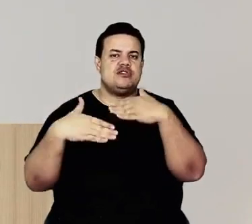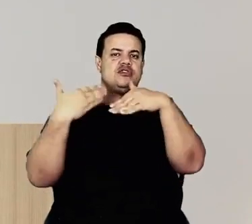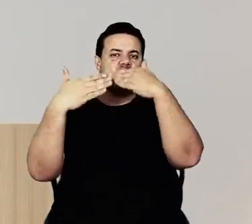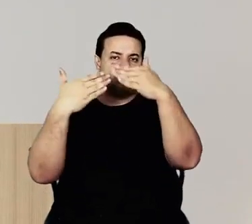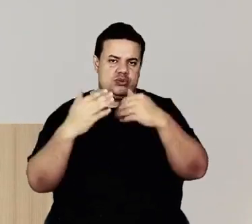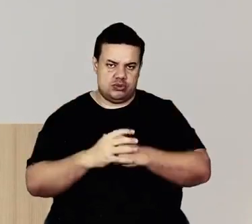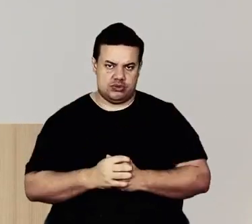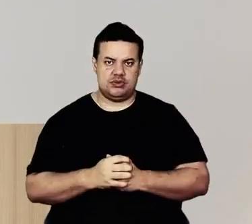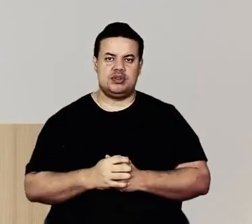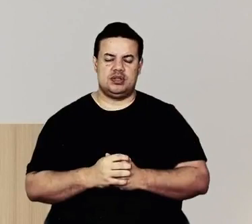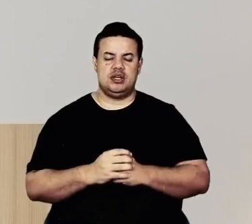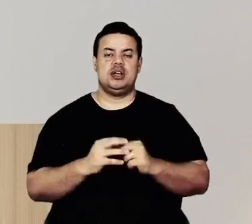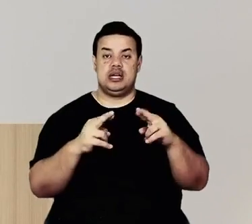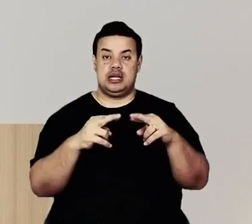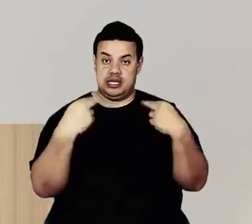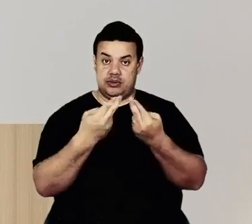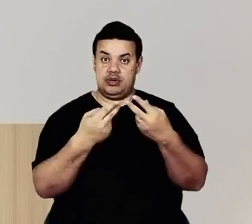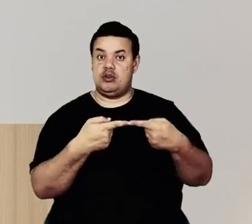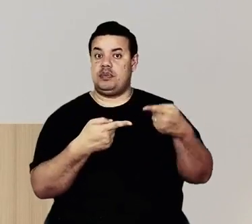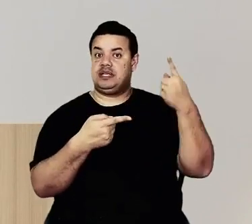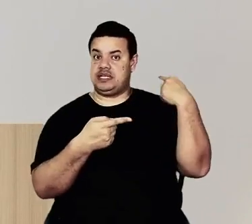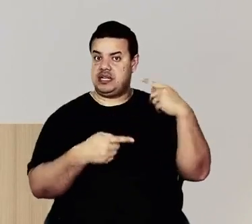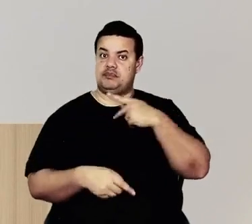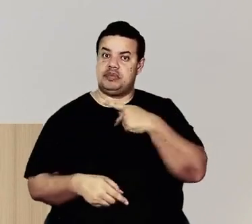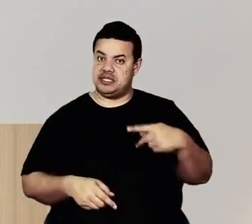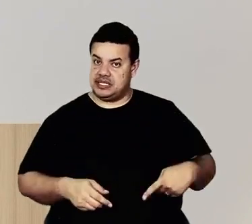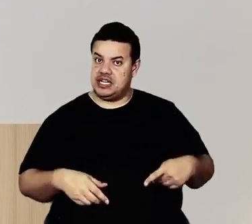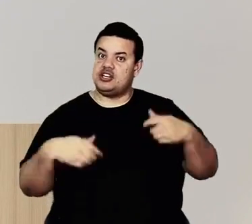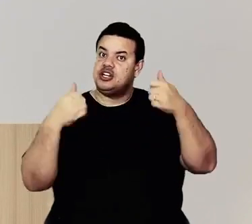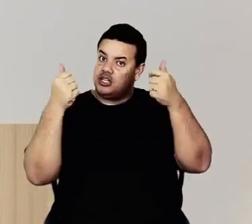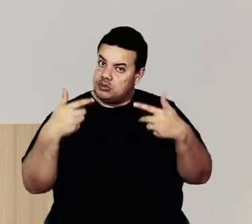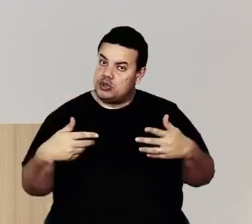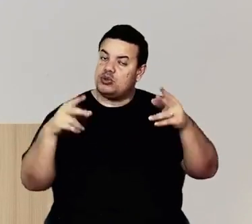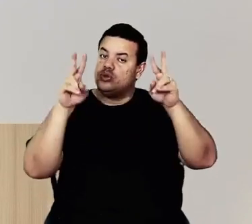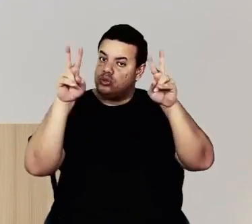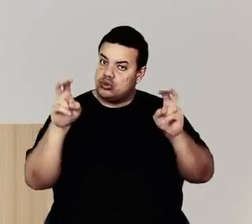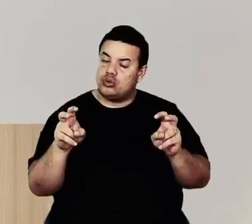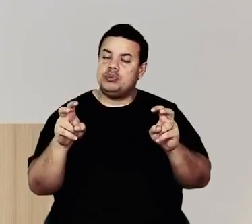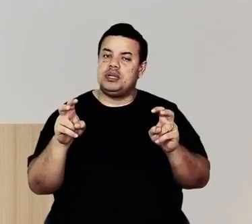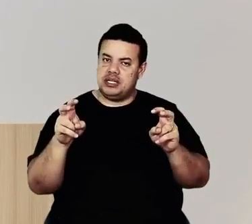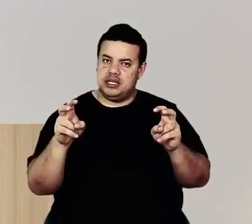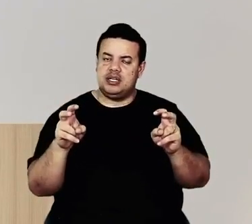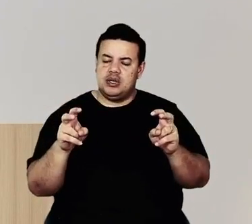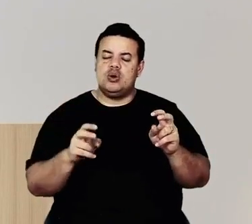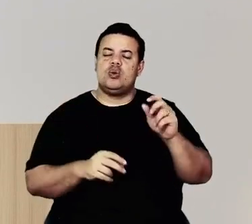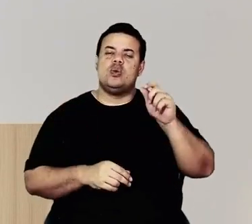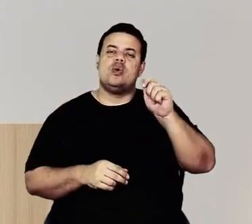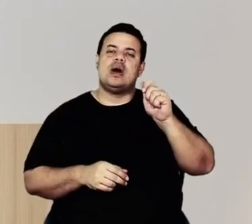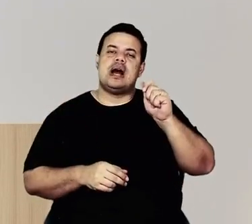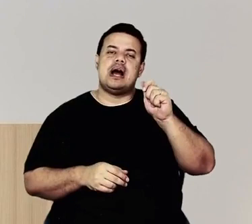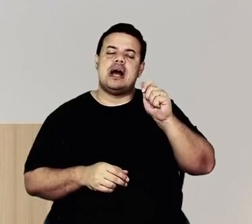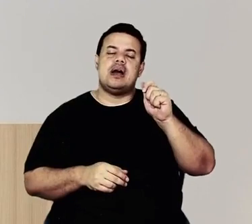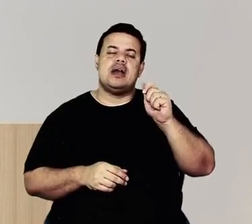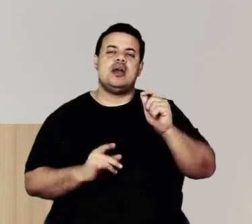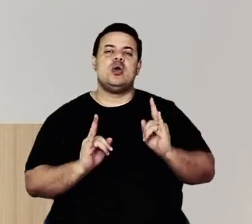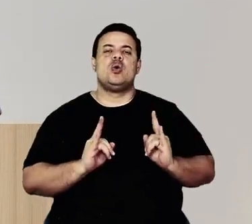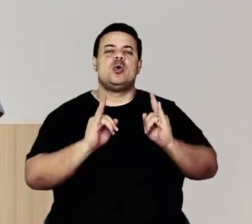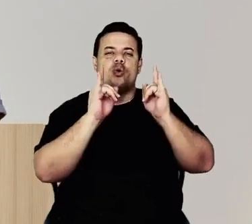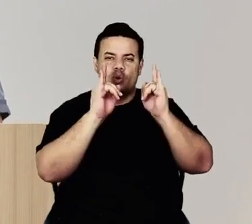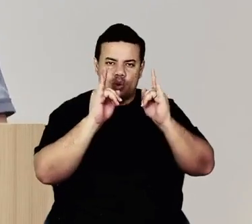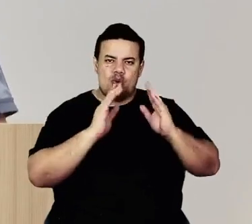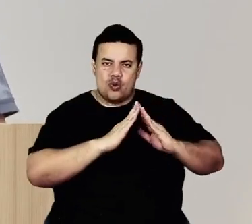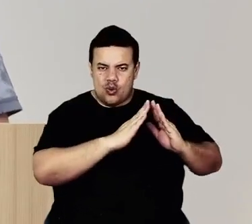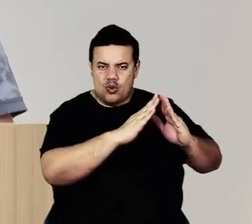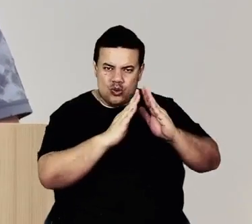passada a presidente falou sobre o abrigo abrigo não o condomínio dos idosos né que é um